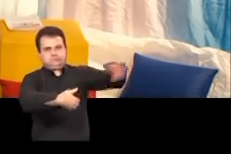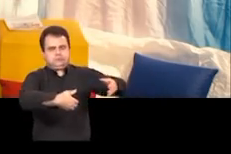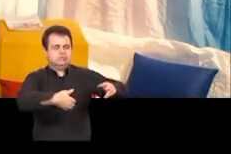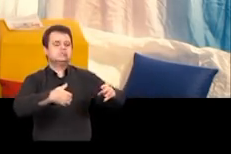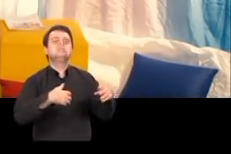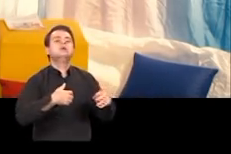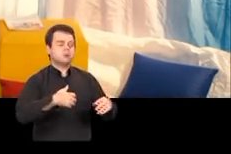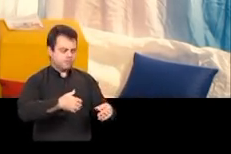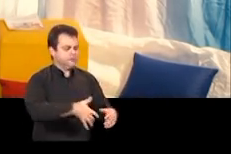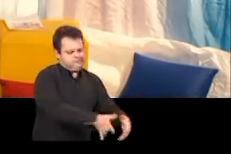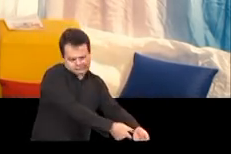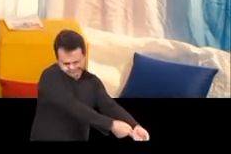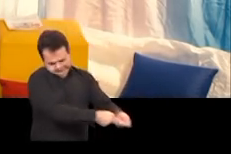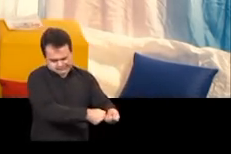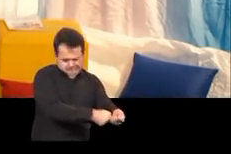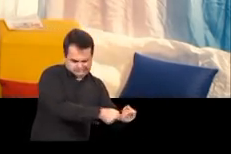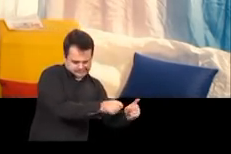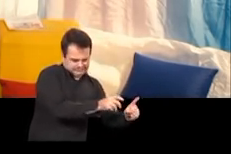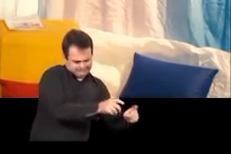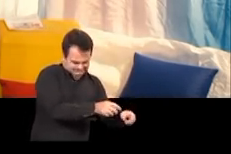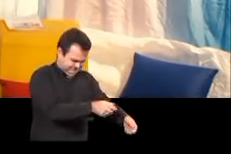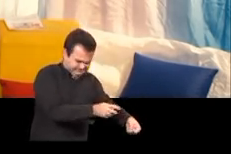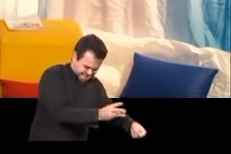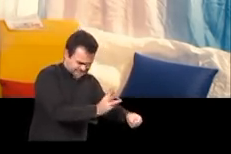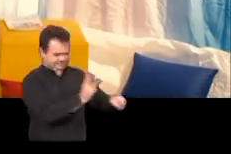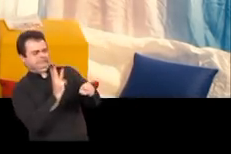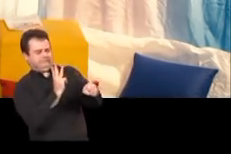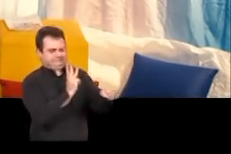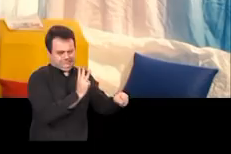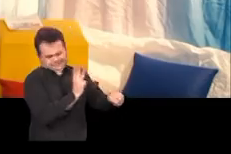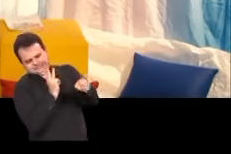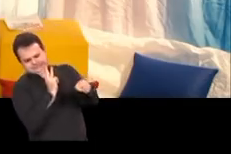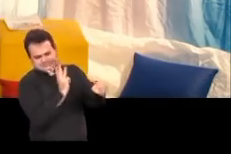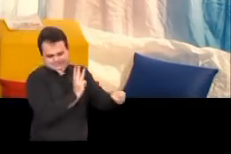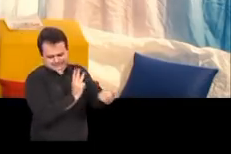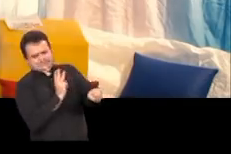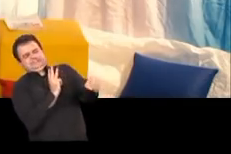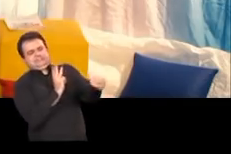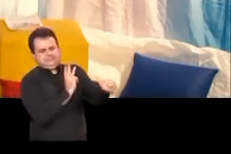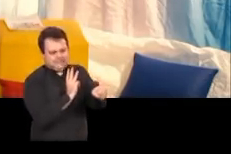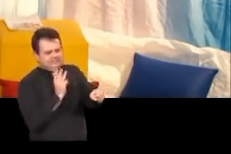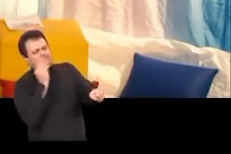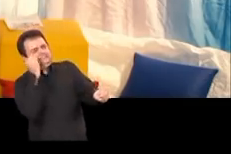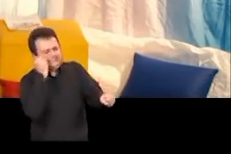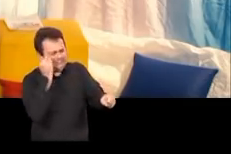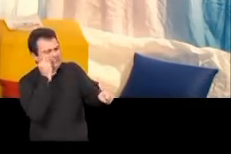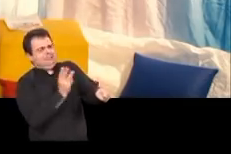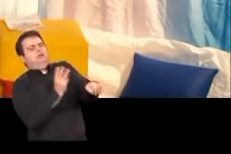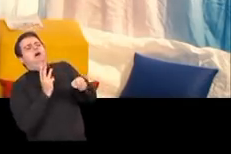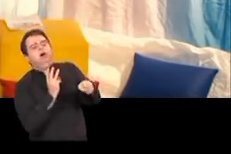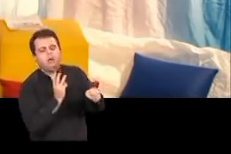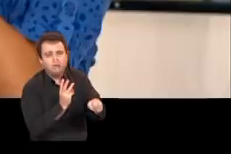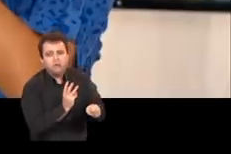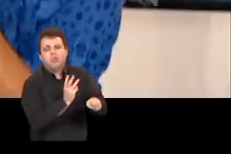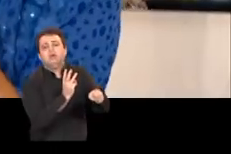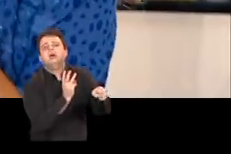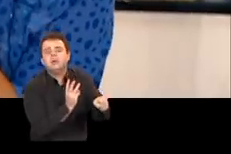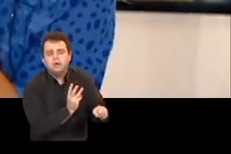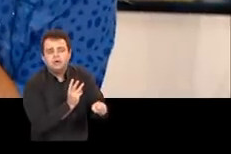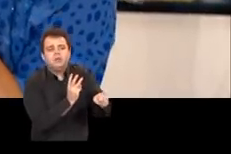vô segurou no rabanete. Puxa, que puxa, que puxa!